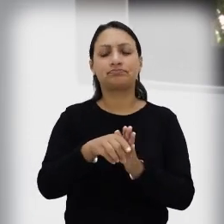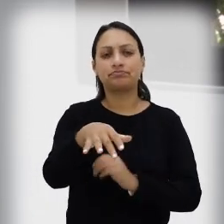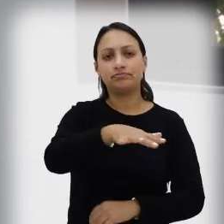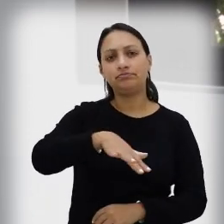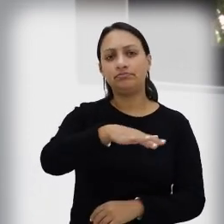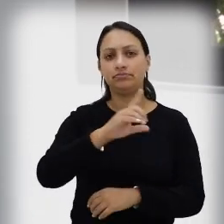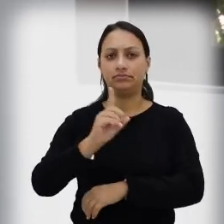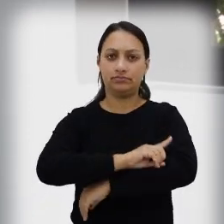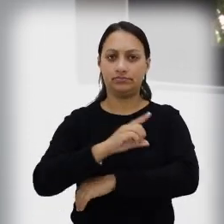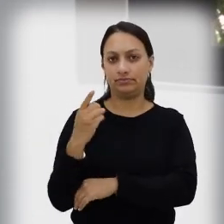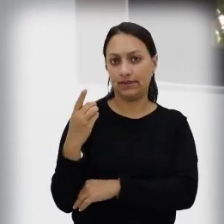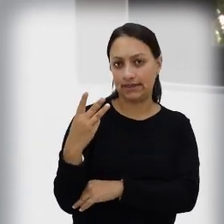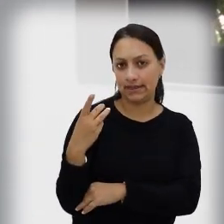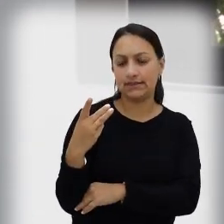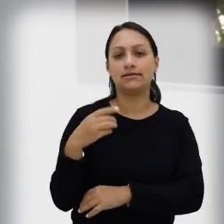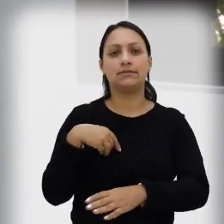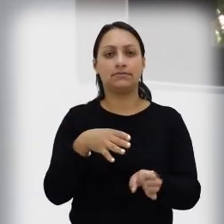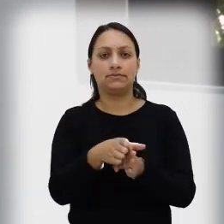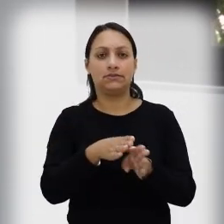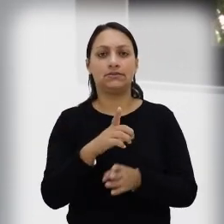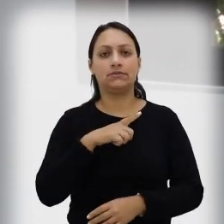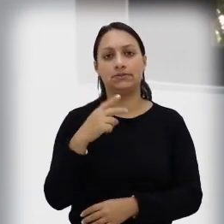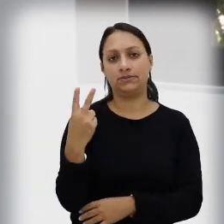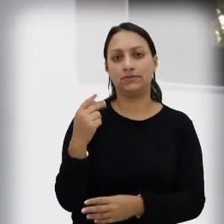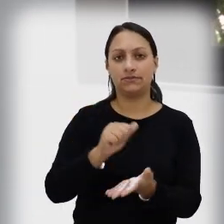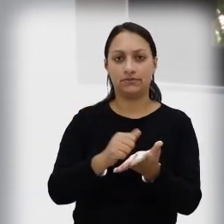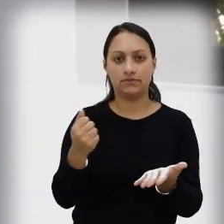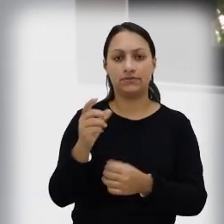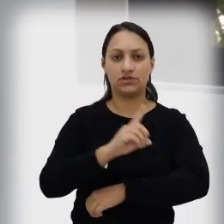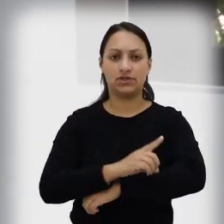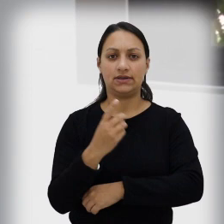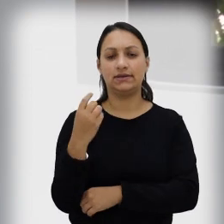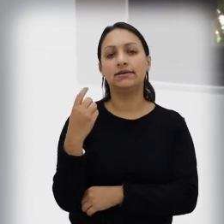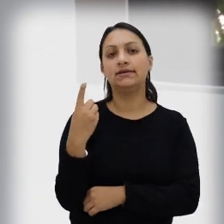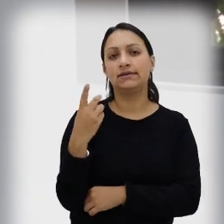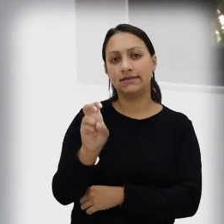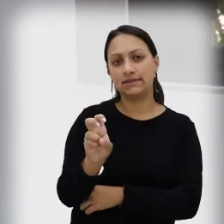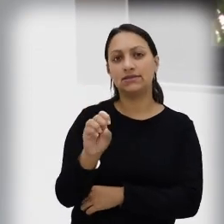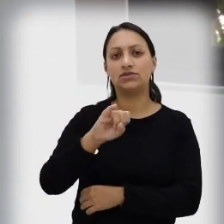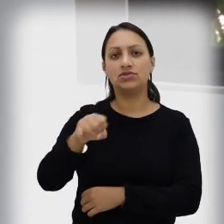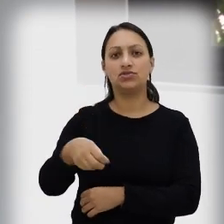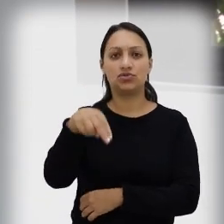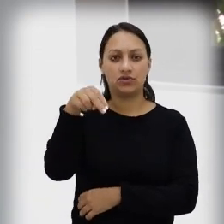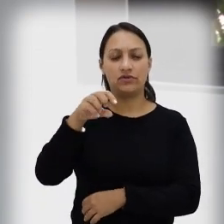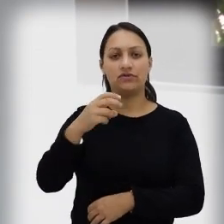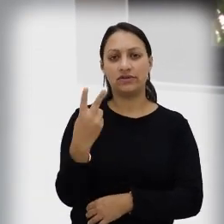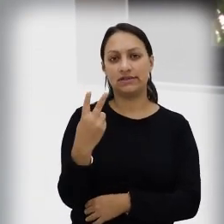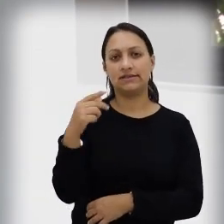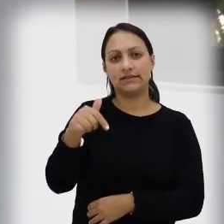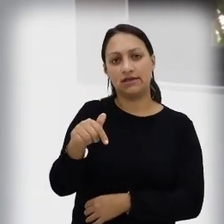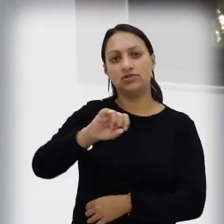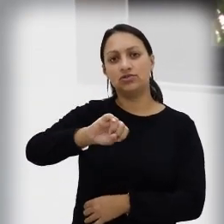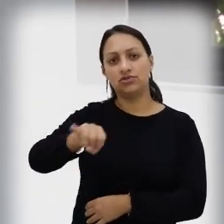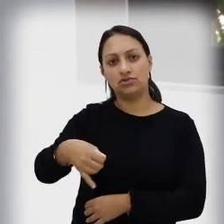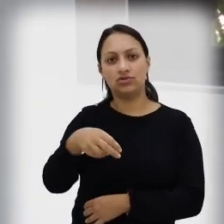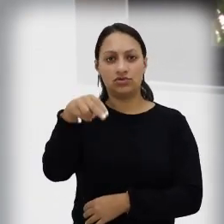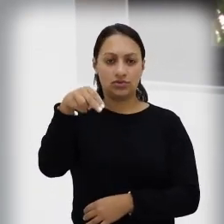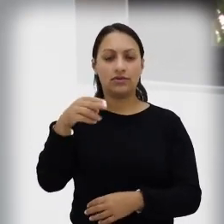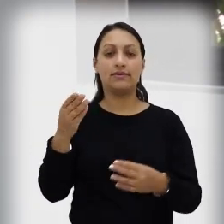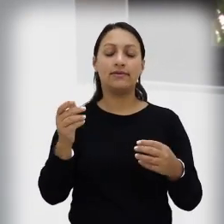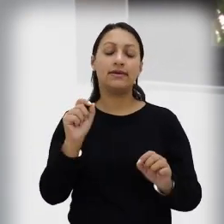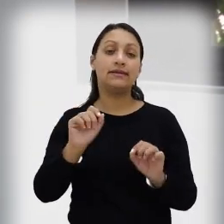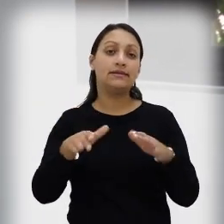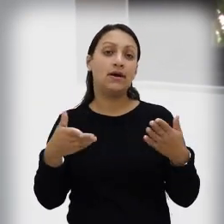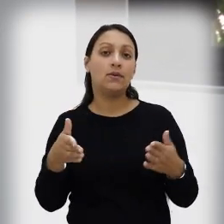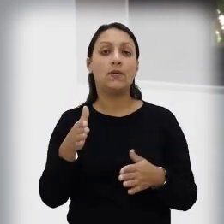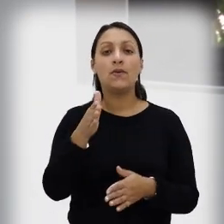mentorias, são 2 agendas, 15 de junho e 27 de junho, e no intervalo das 2 mentorias